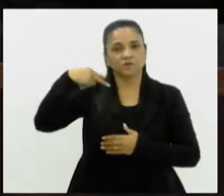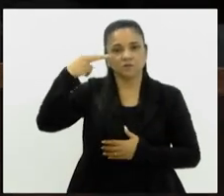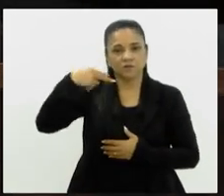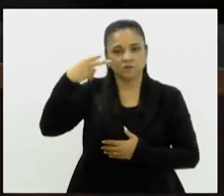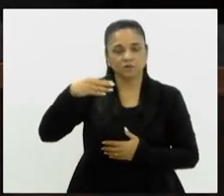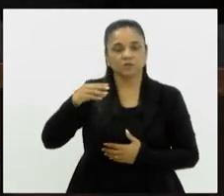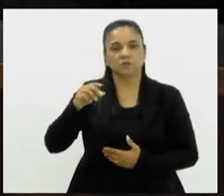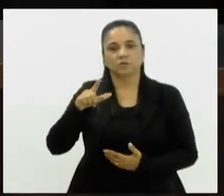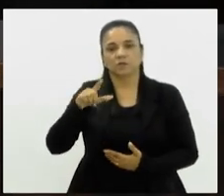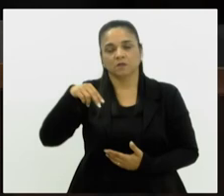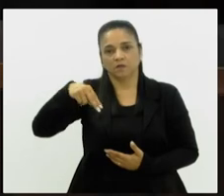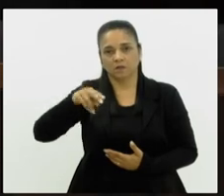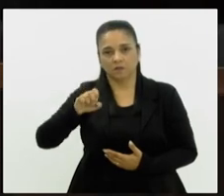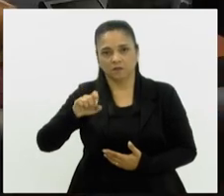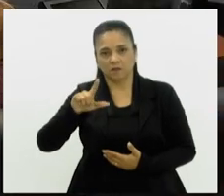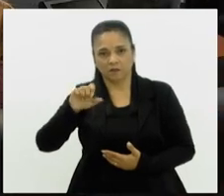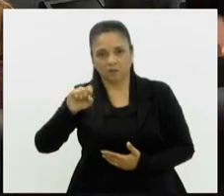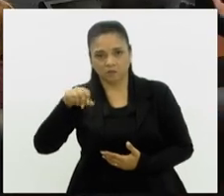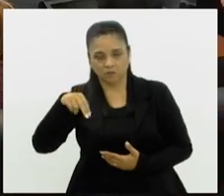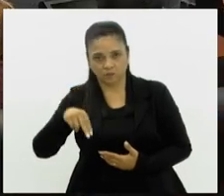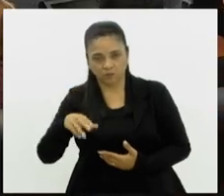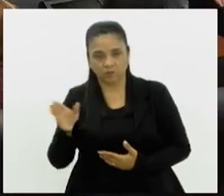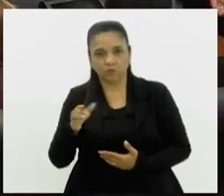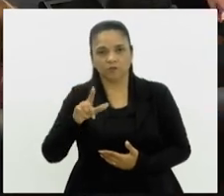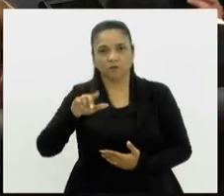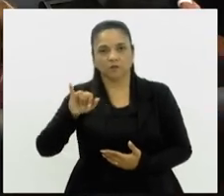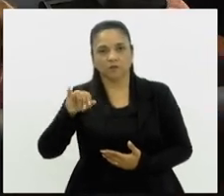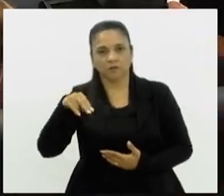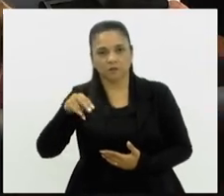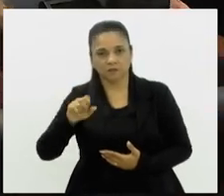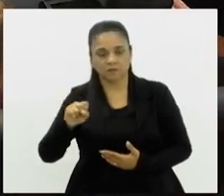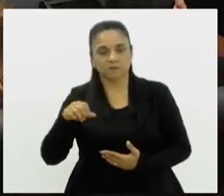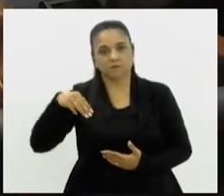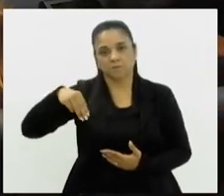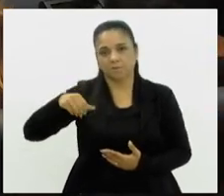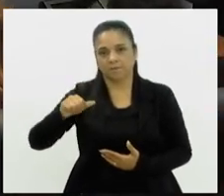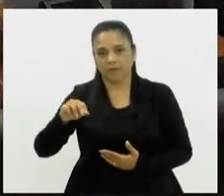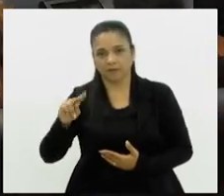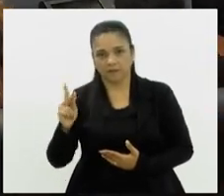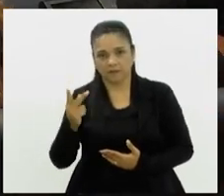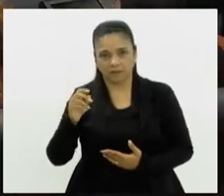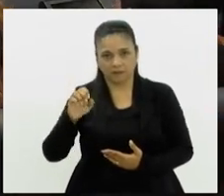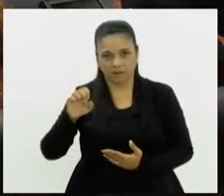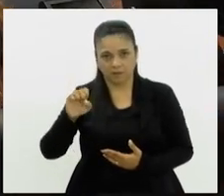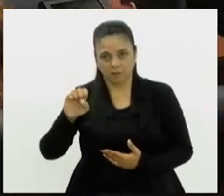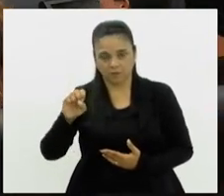e Matheus Oliveira, do município de Resende. Sejam bem-vindos a essa casa.